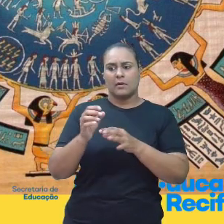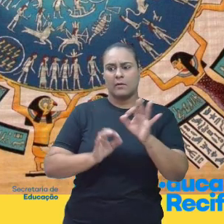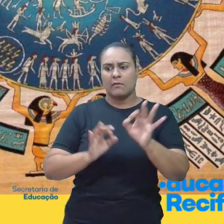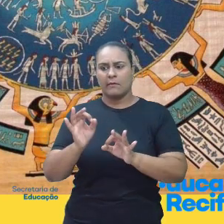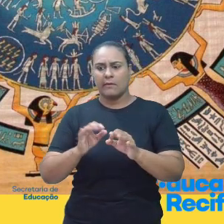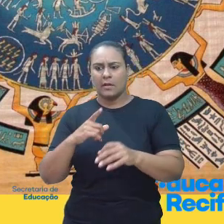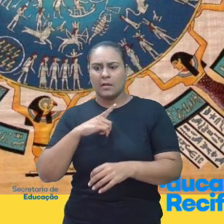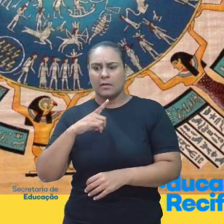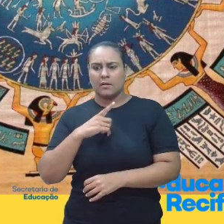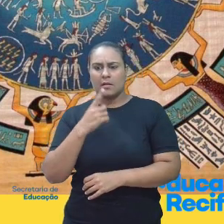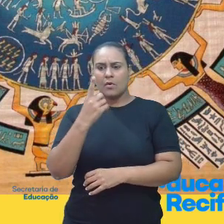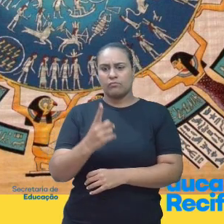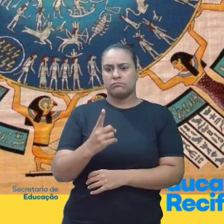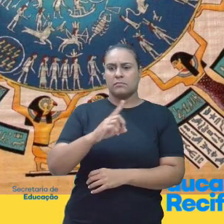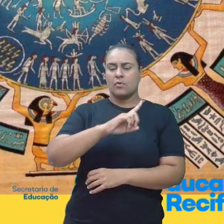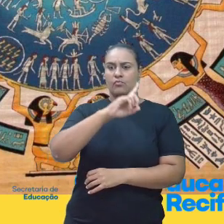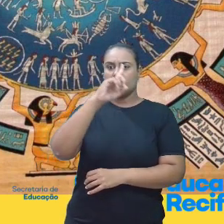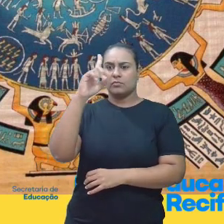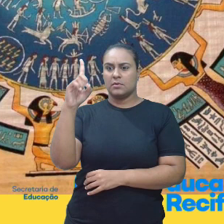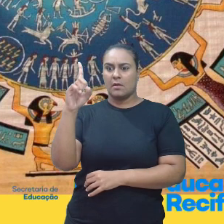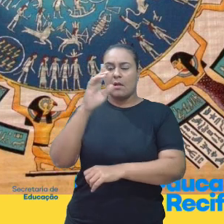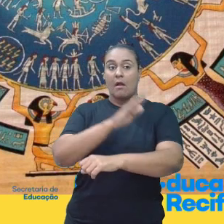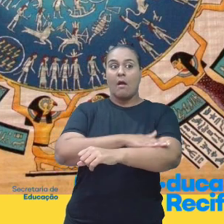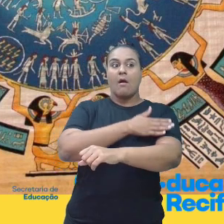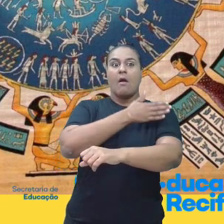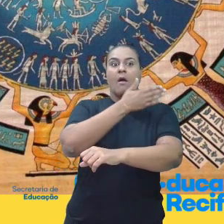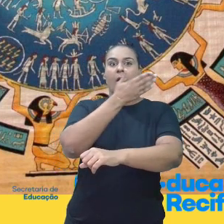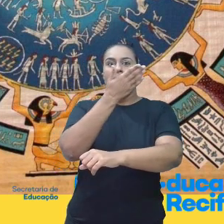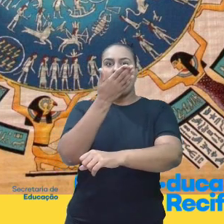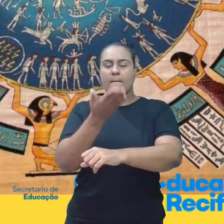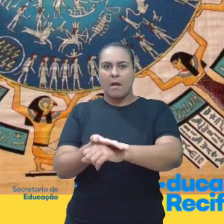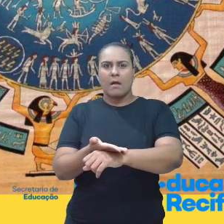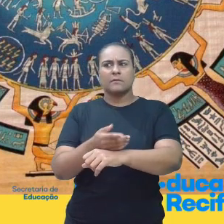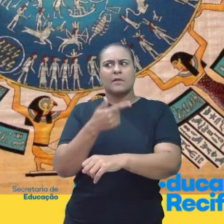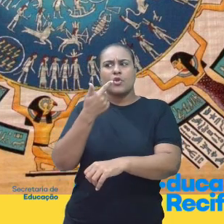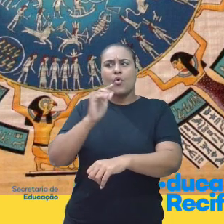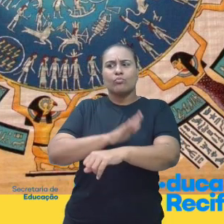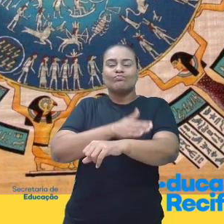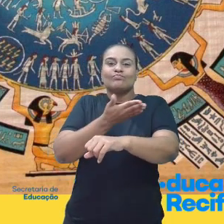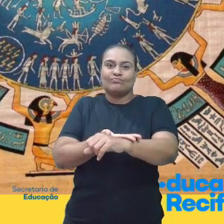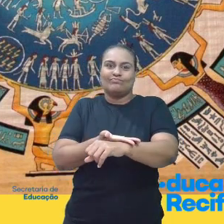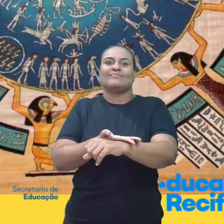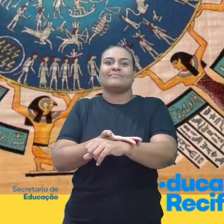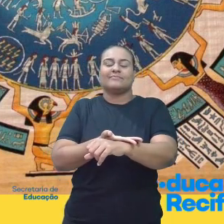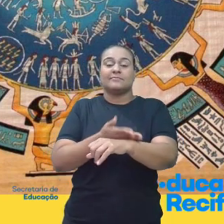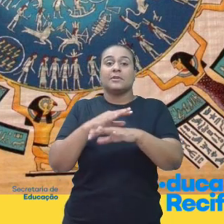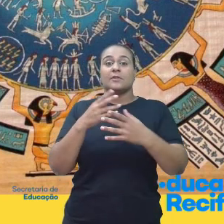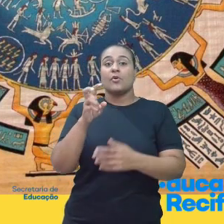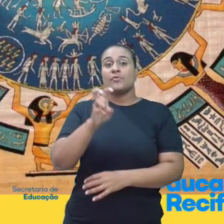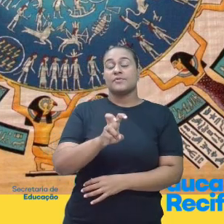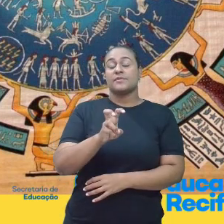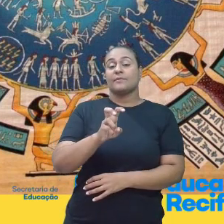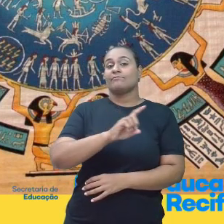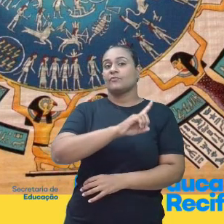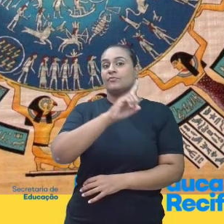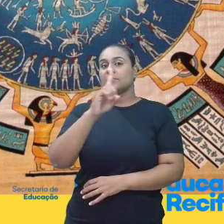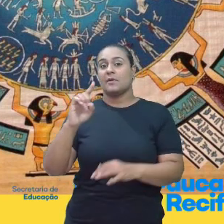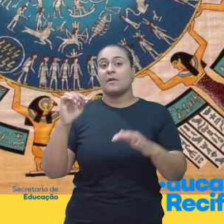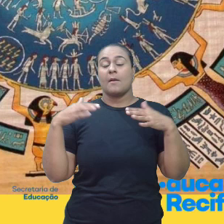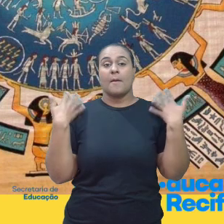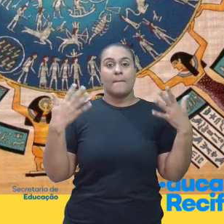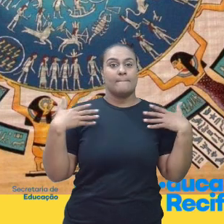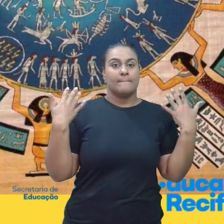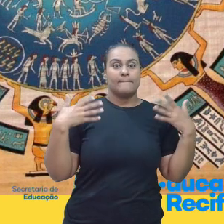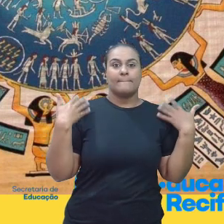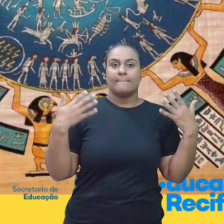dia que era mais longo e um dia menos curto durante o ano, tá? Esses 5 dias de celebração era como se fosse